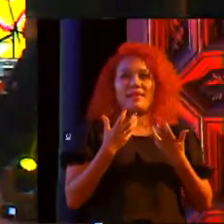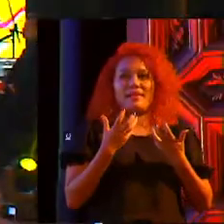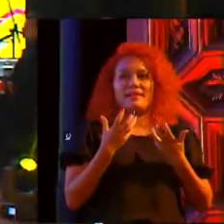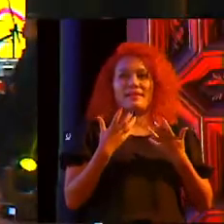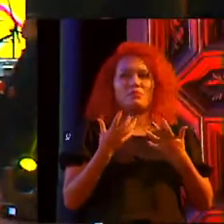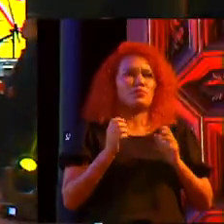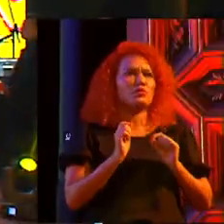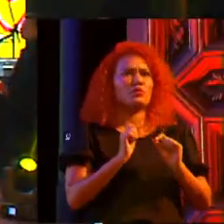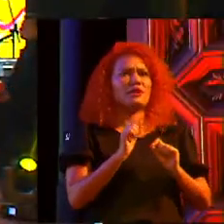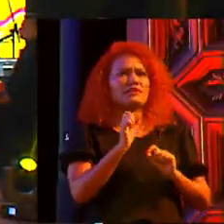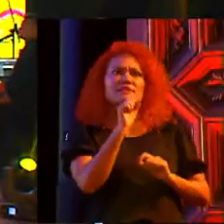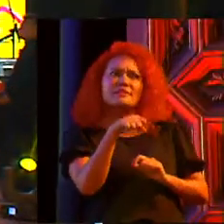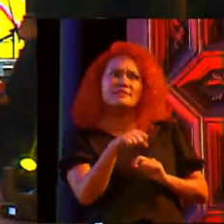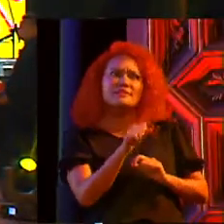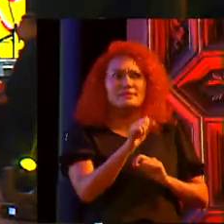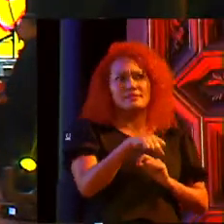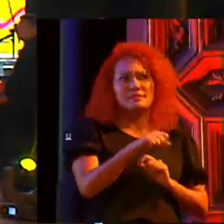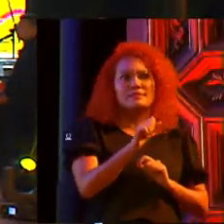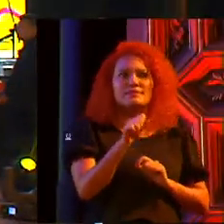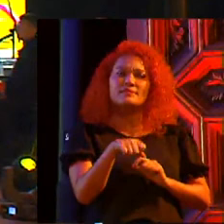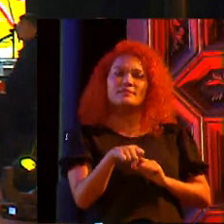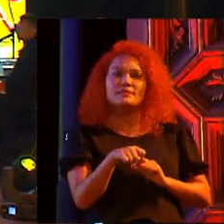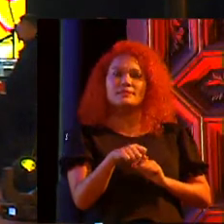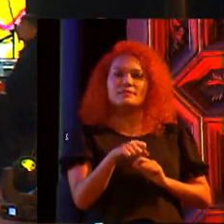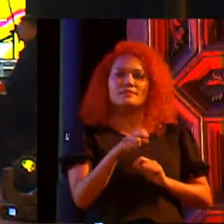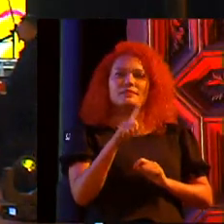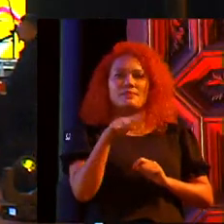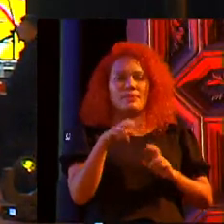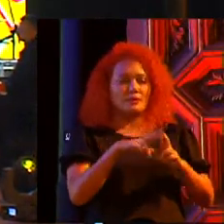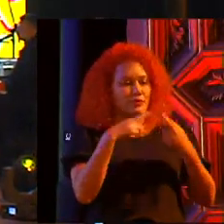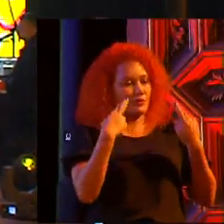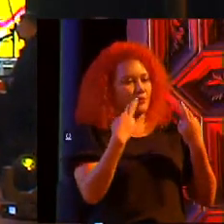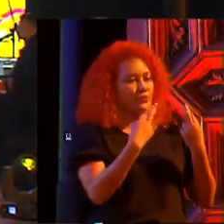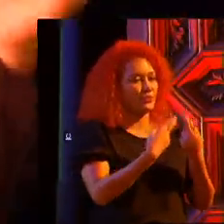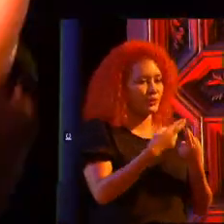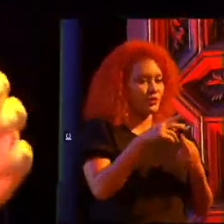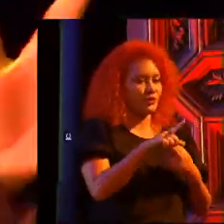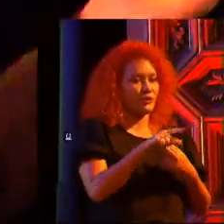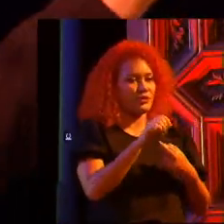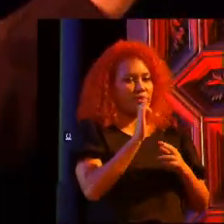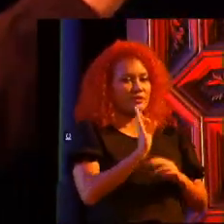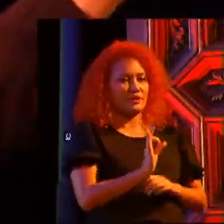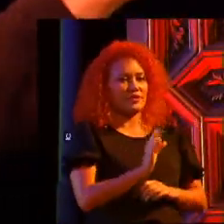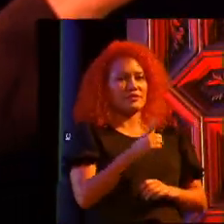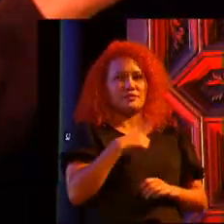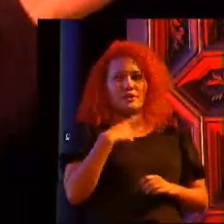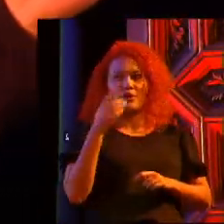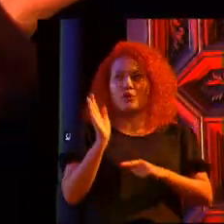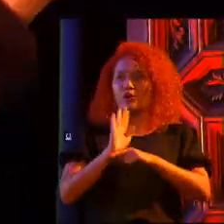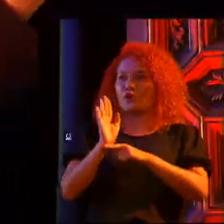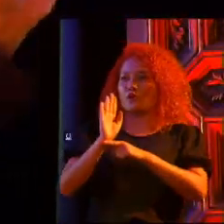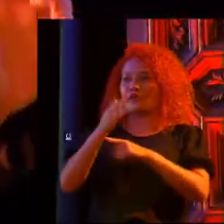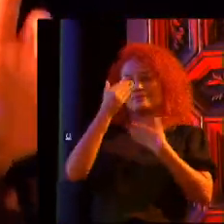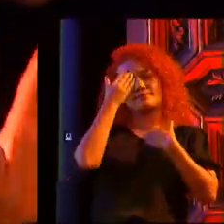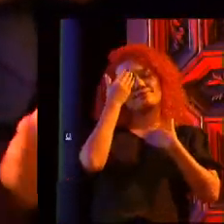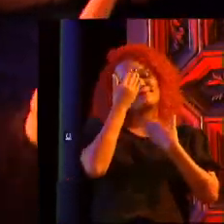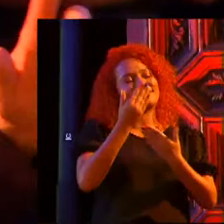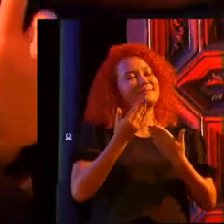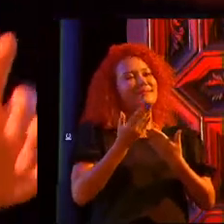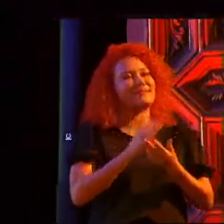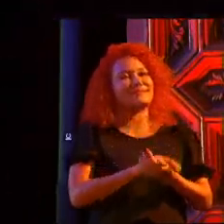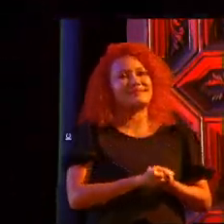querendo saber se ou não. Aí, depois da reunião de curadoria, né, a curadoria decidiu. E aí, a gente vai passar um vídeo dela de agradecimento que ela Mas enviou